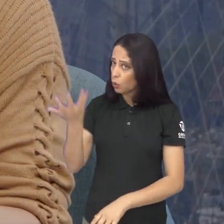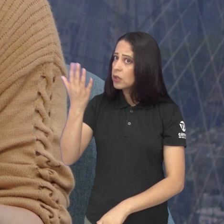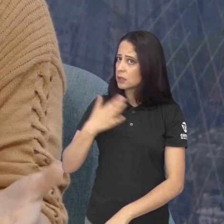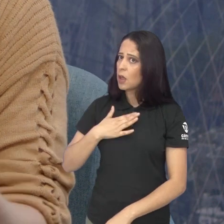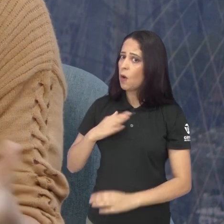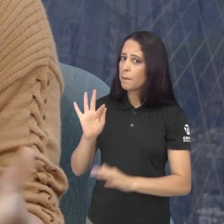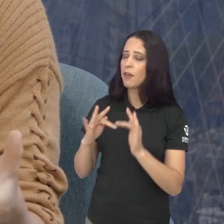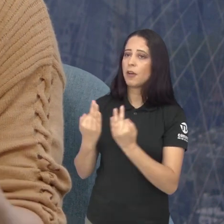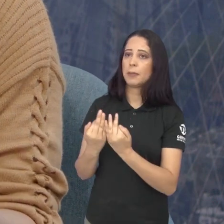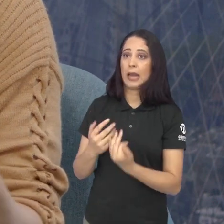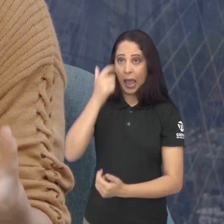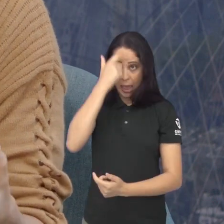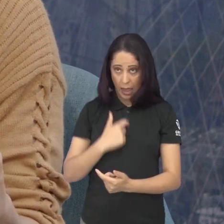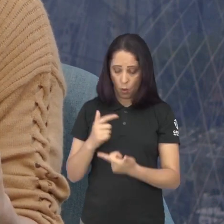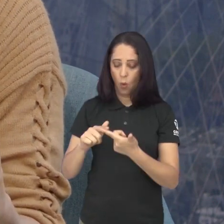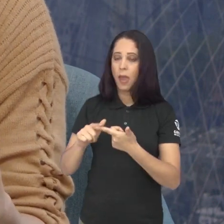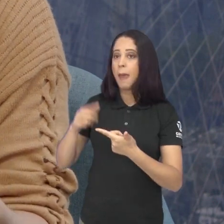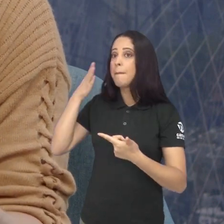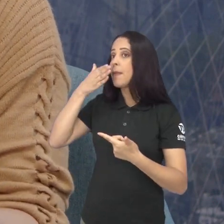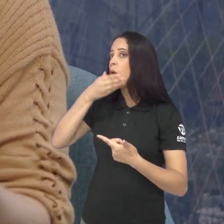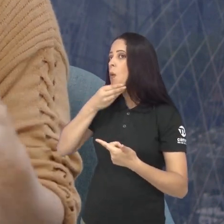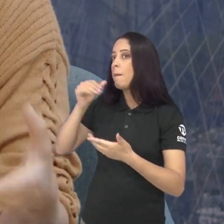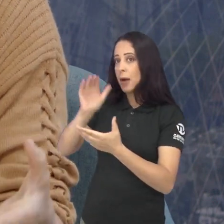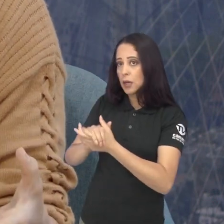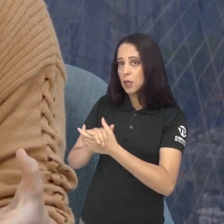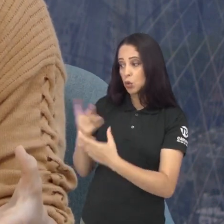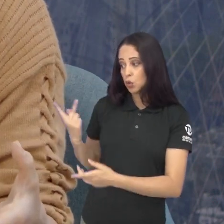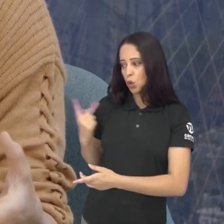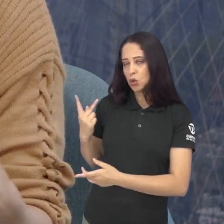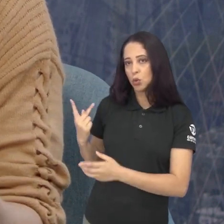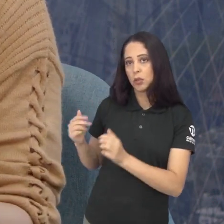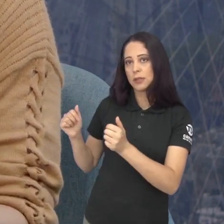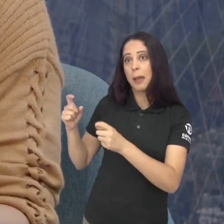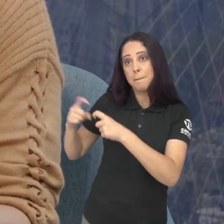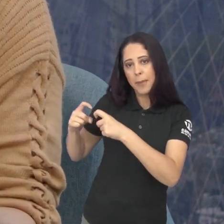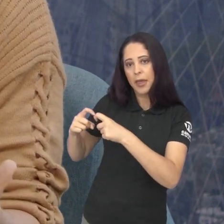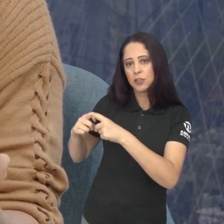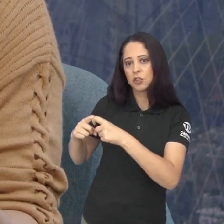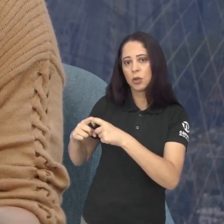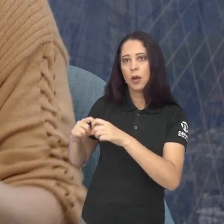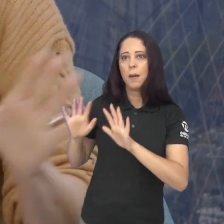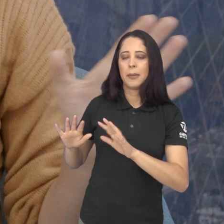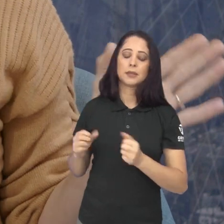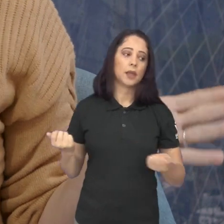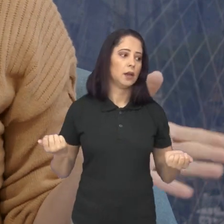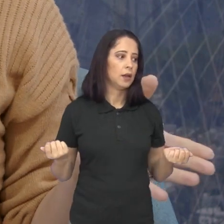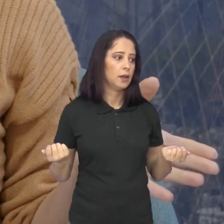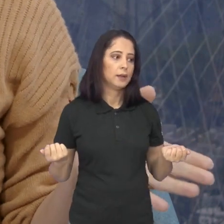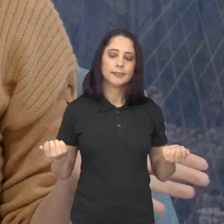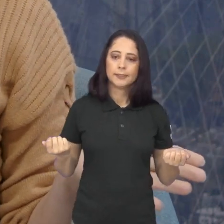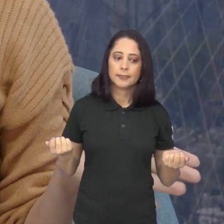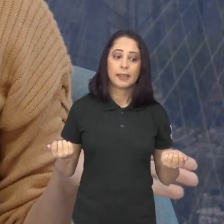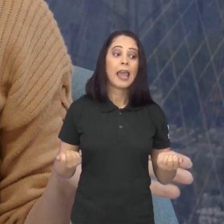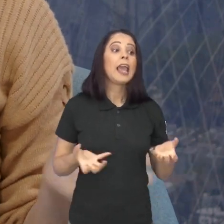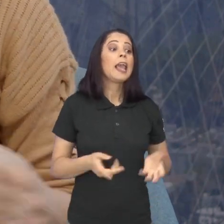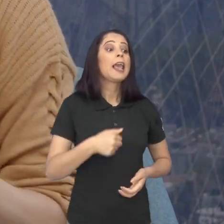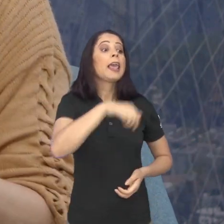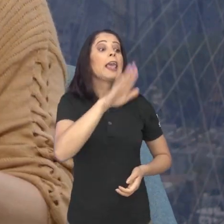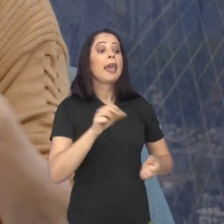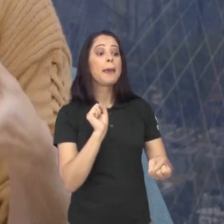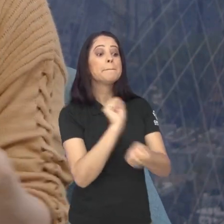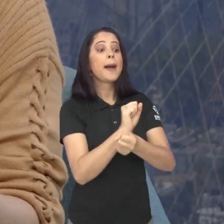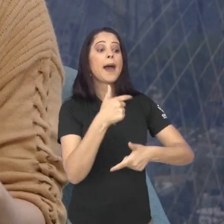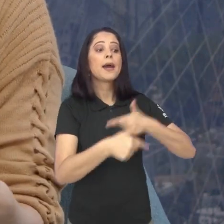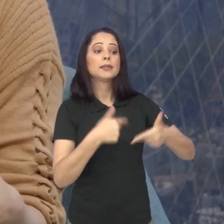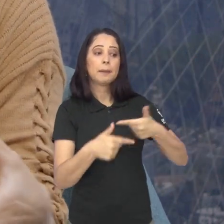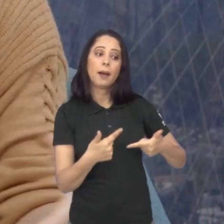isso, né? Eu e meu marido não somos médicos. E na hora que isso aconteceu, a gente teve que falar, alguém vai ter que largar alguma coisa.